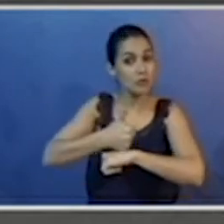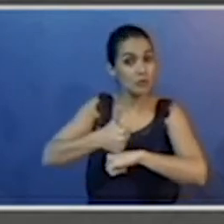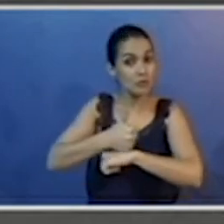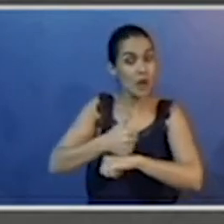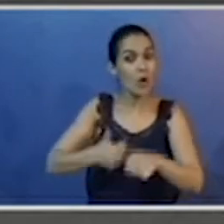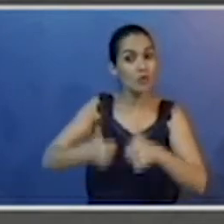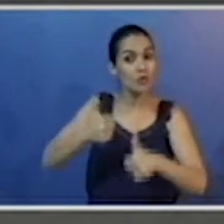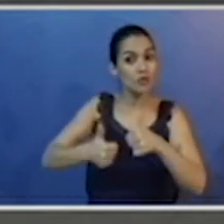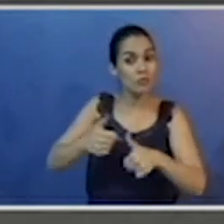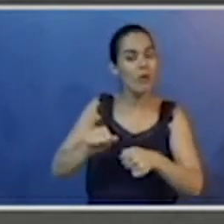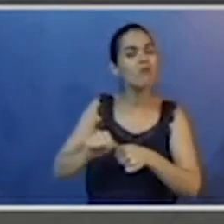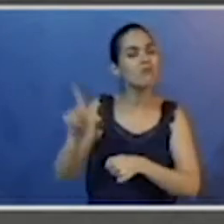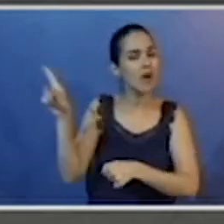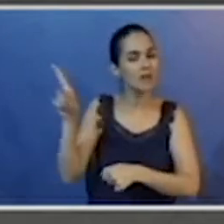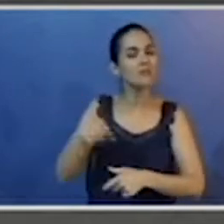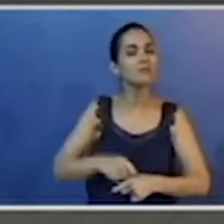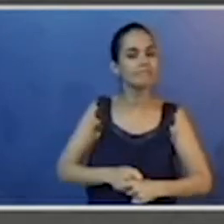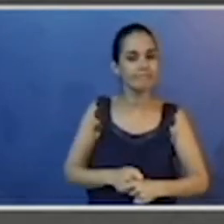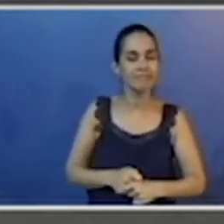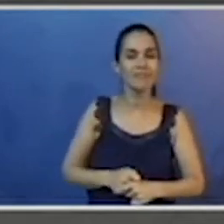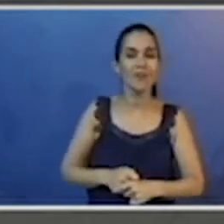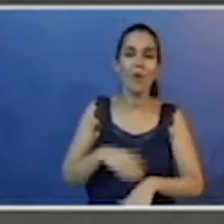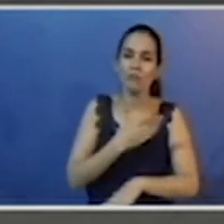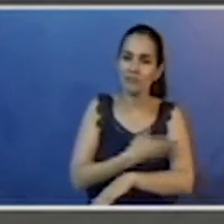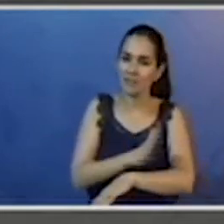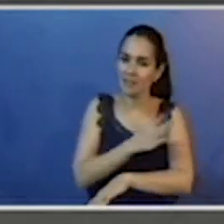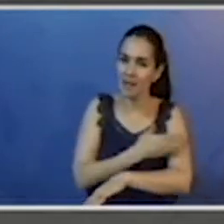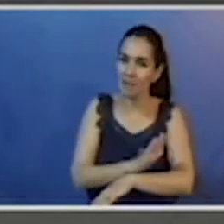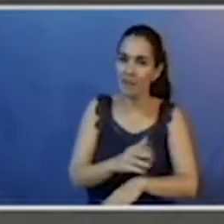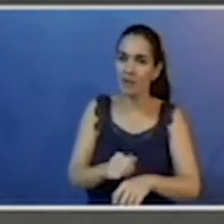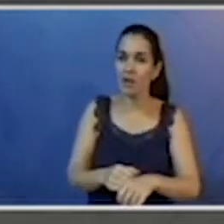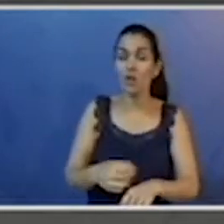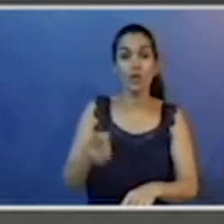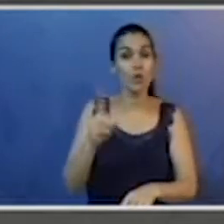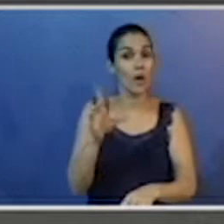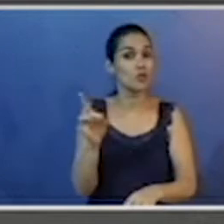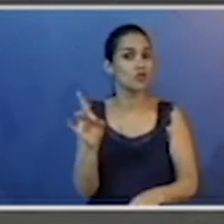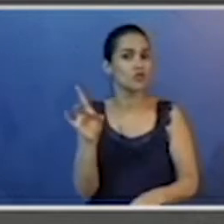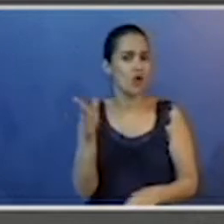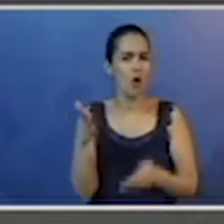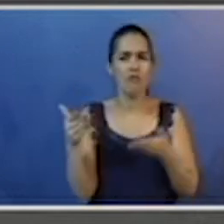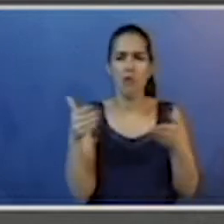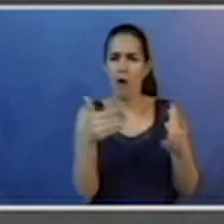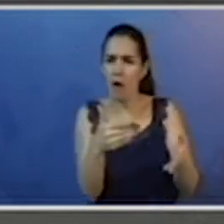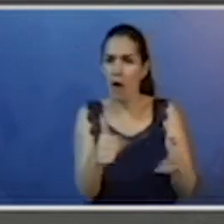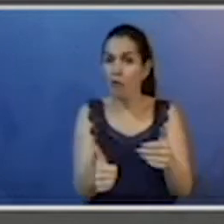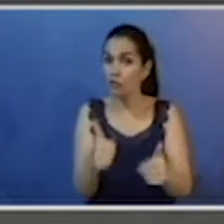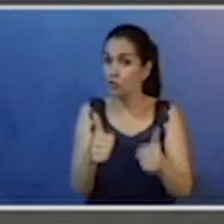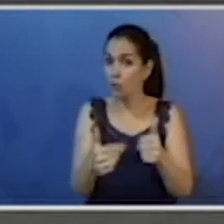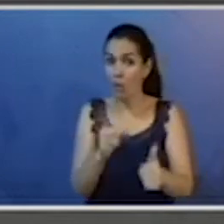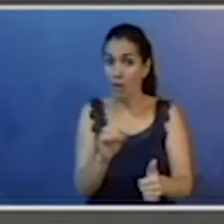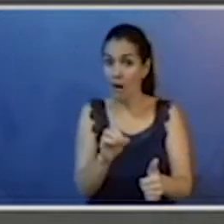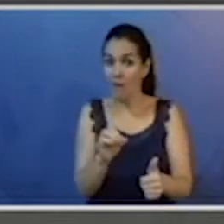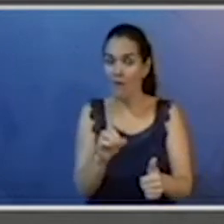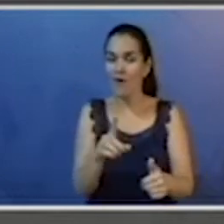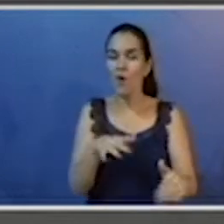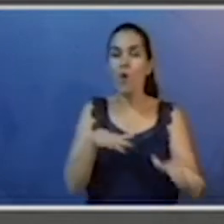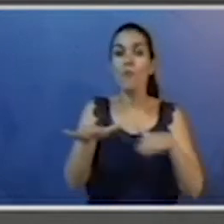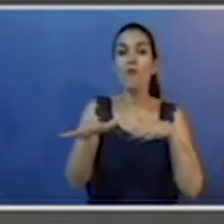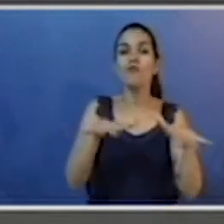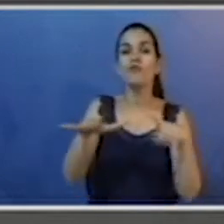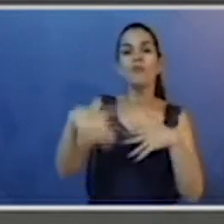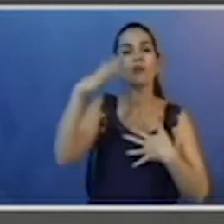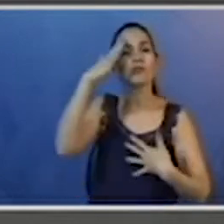fazem também é um tipo de treinamento Tá mas não serve só futebol qualquer movimento que você faça com o